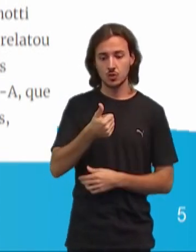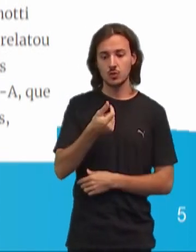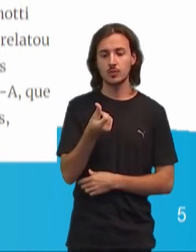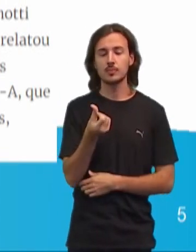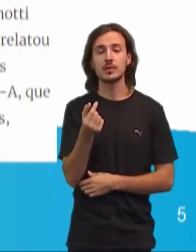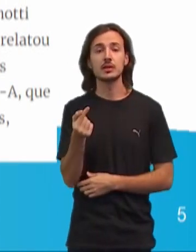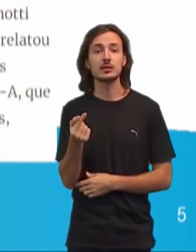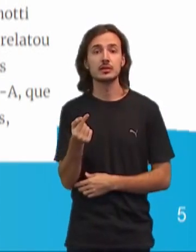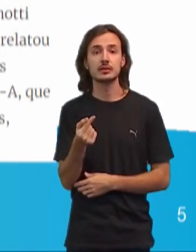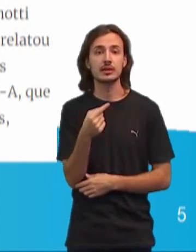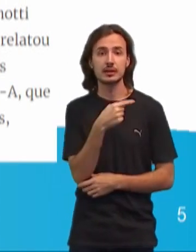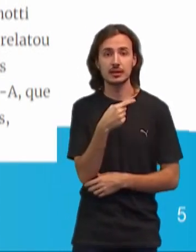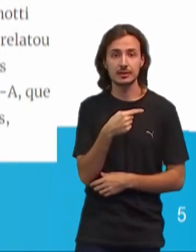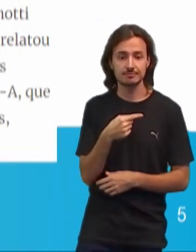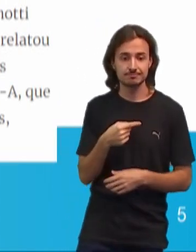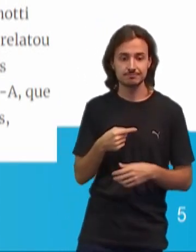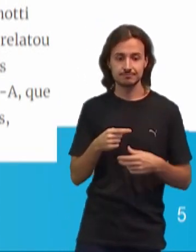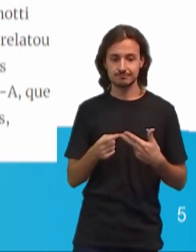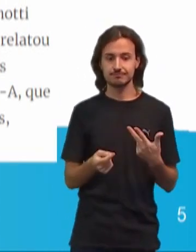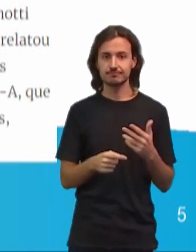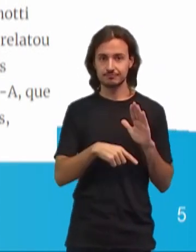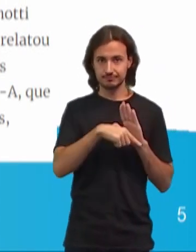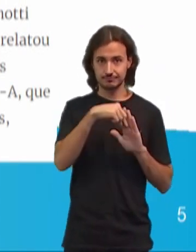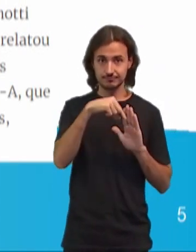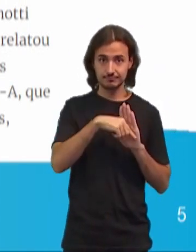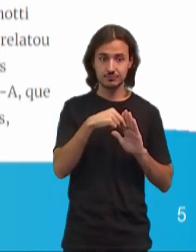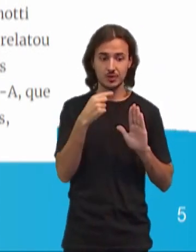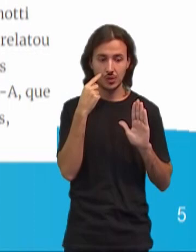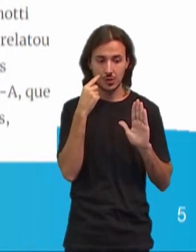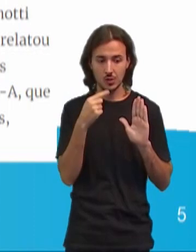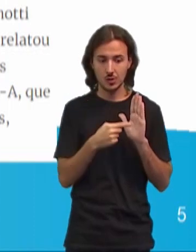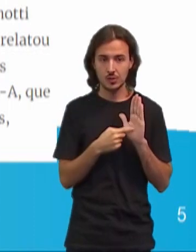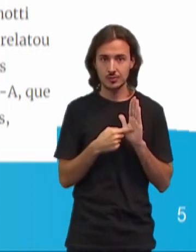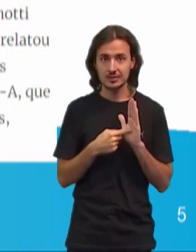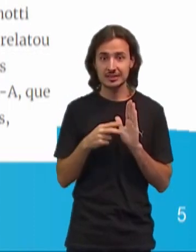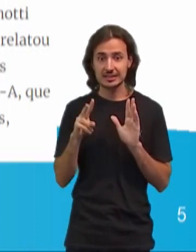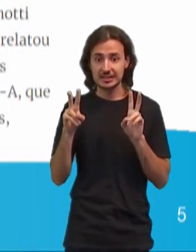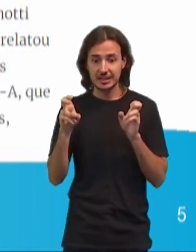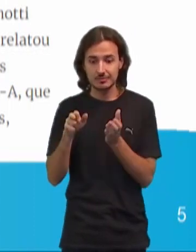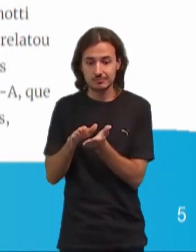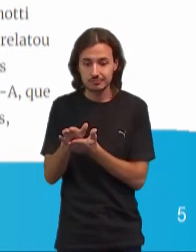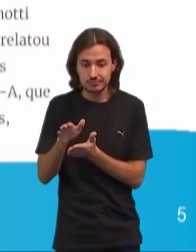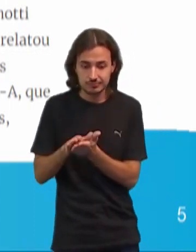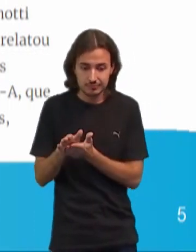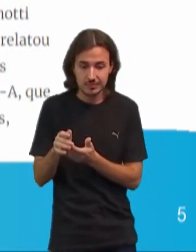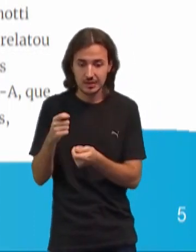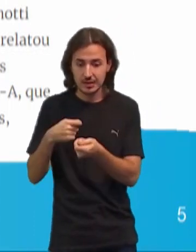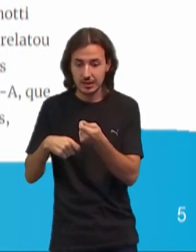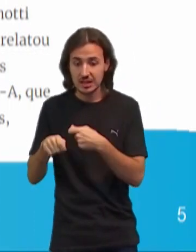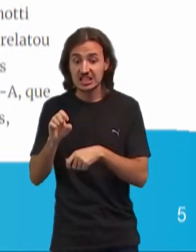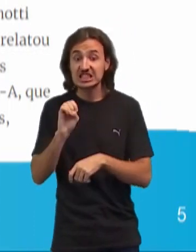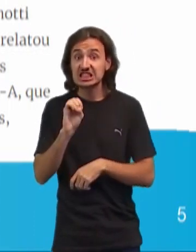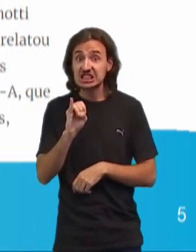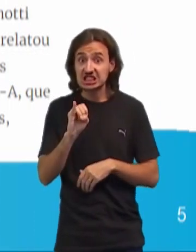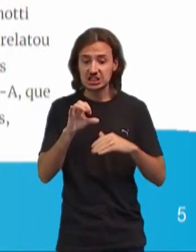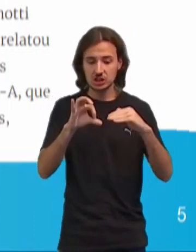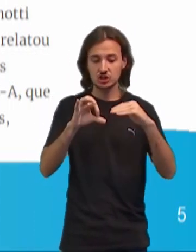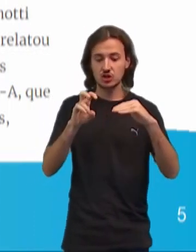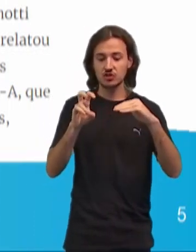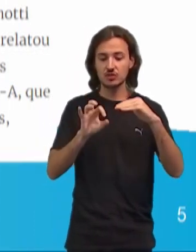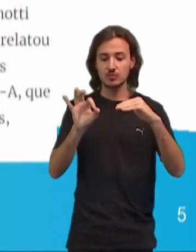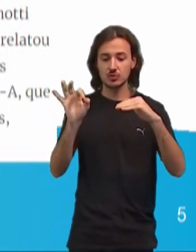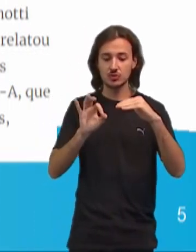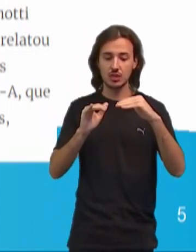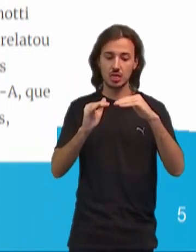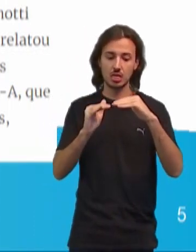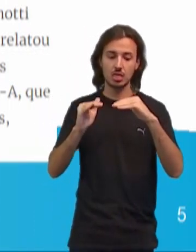167-A da Constituição Federal estabelece que se a relação entre despesas correntes e receitas correntes superar 95%, é